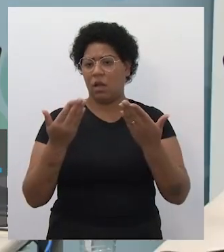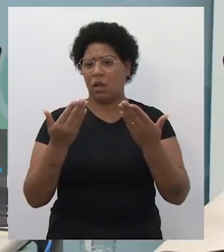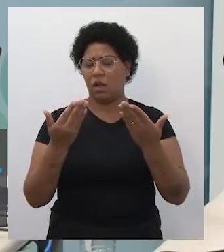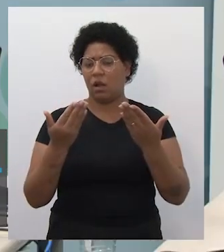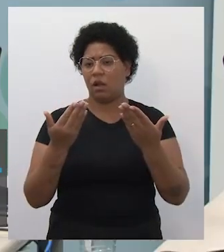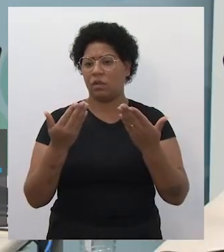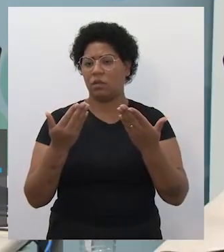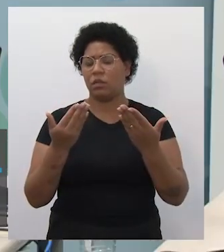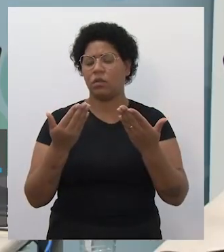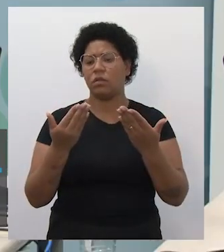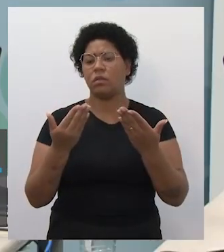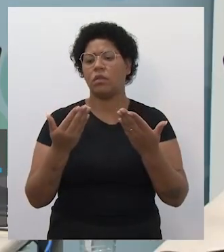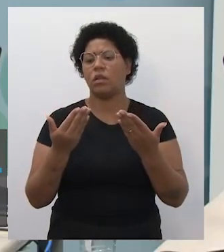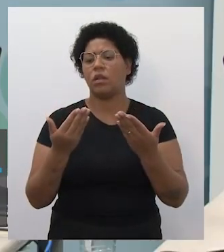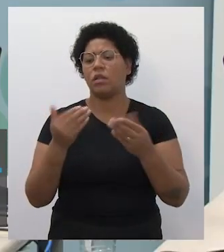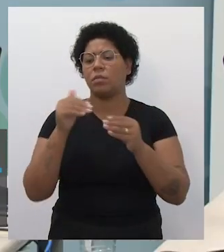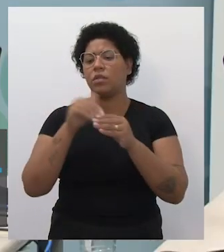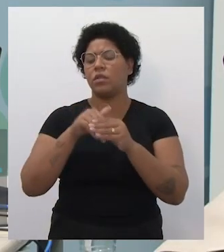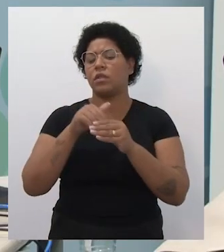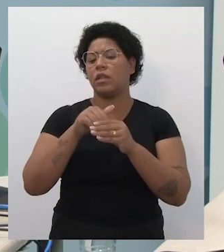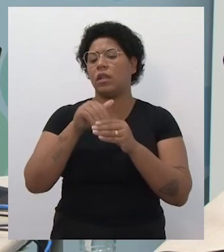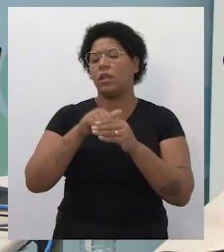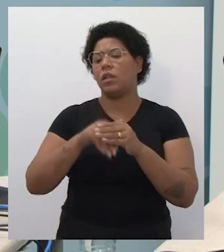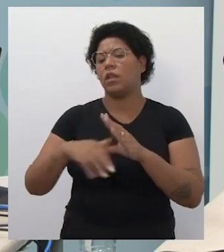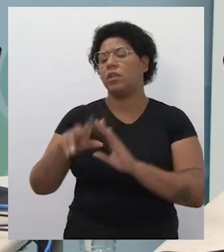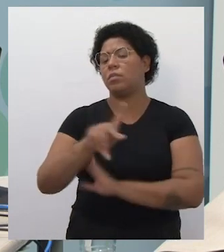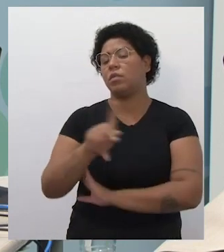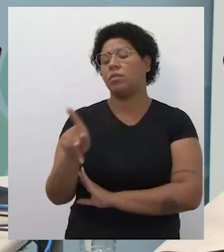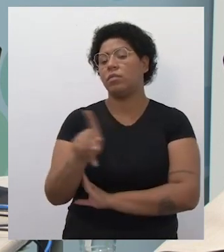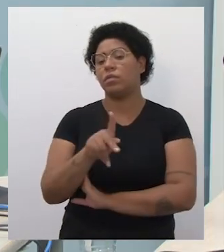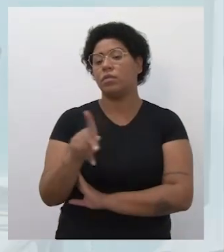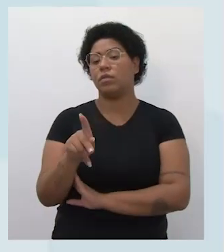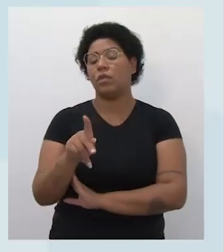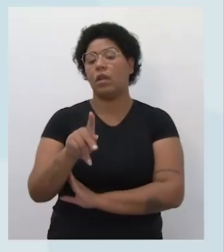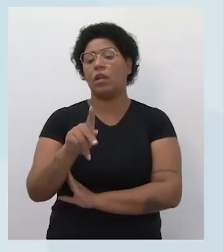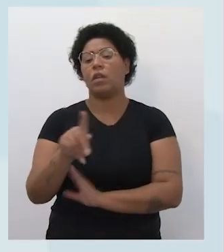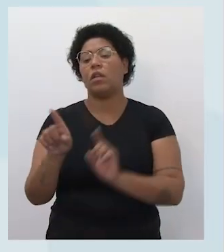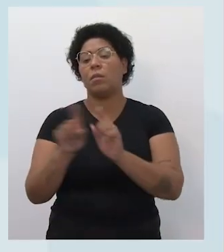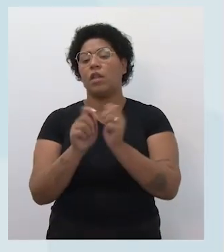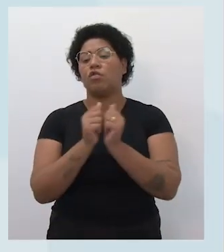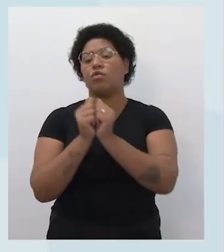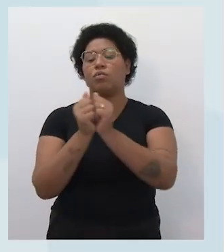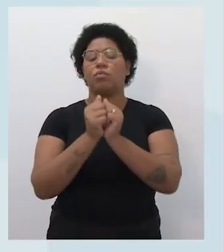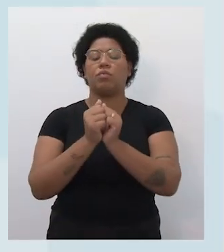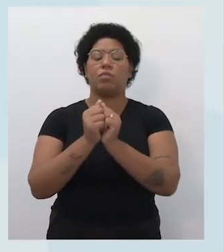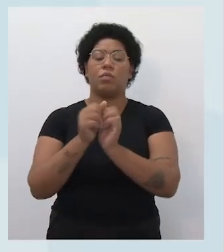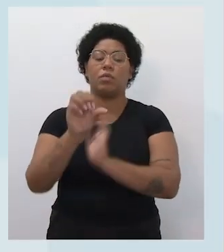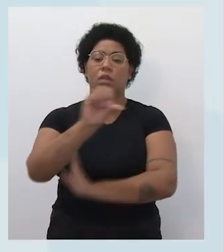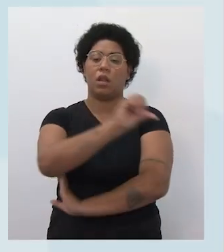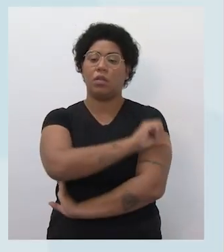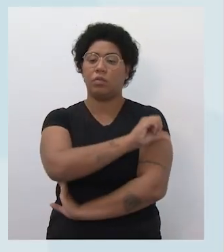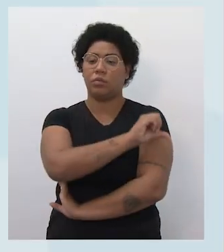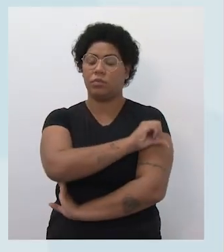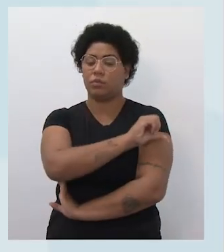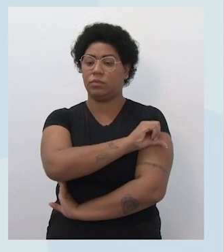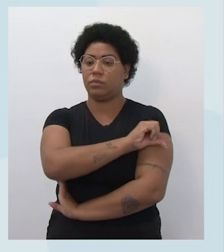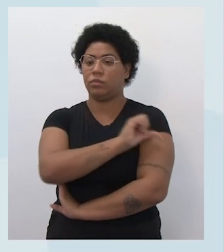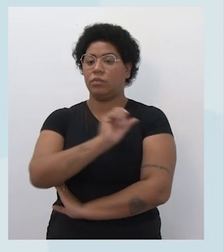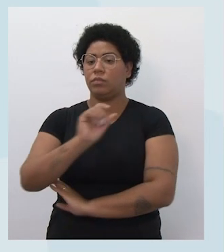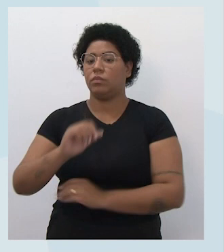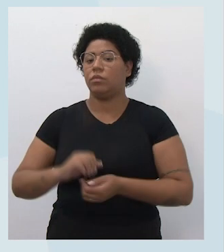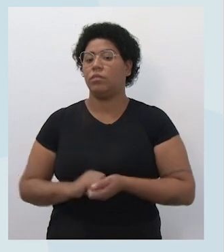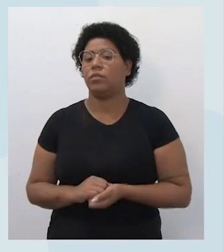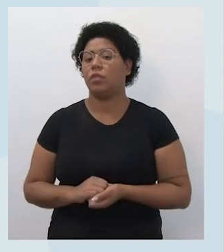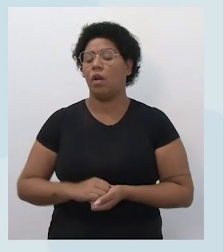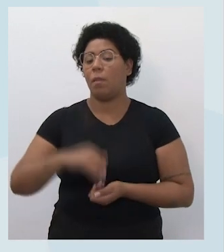componentes envolvidos neste projeto, no caso do 9º ano, anos finais, né? Aí está, próximo slide, você tem